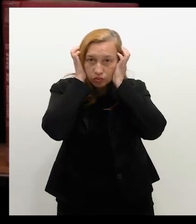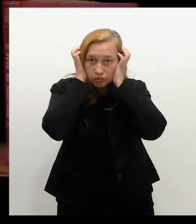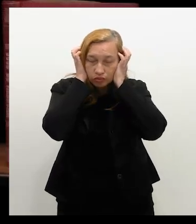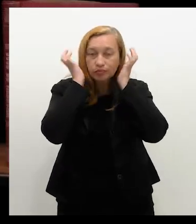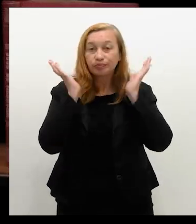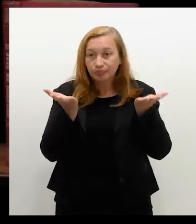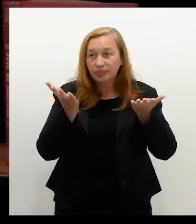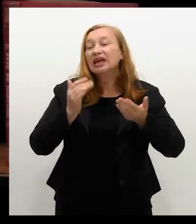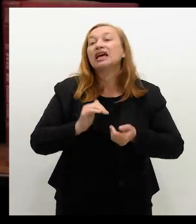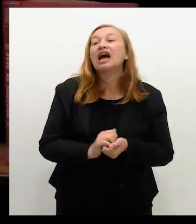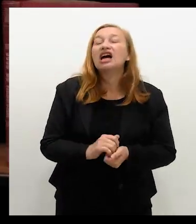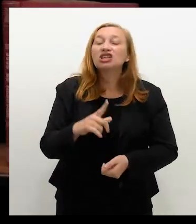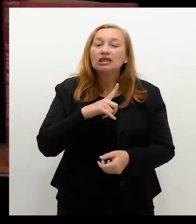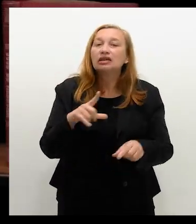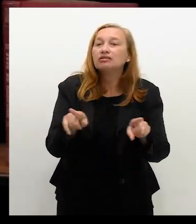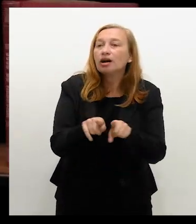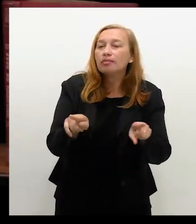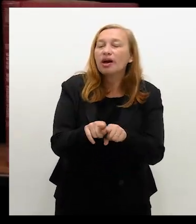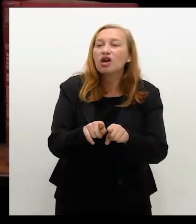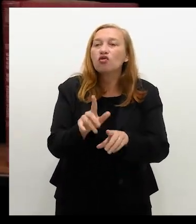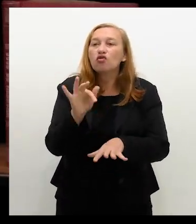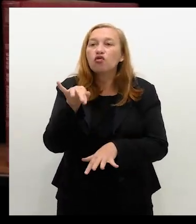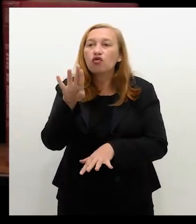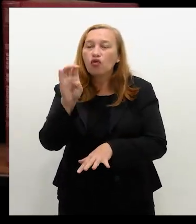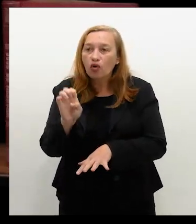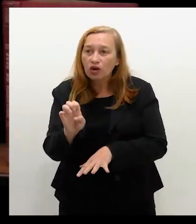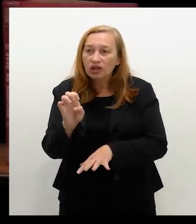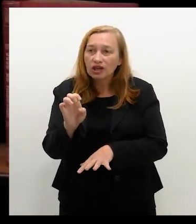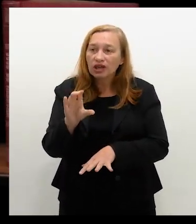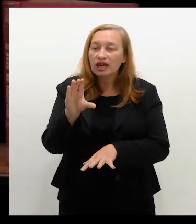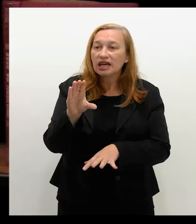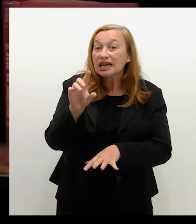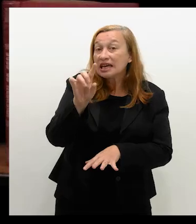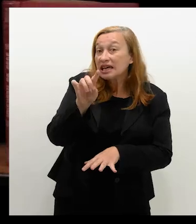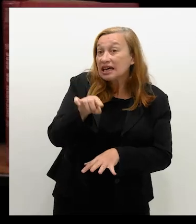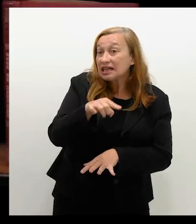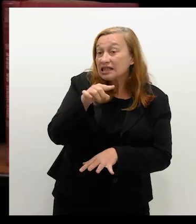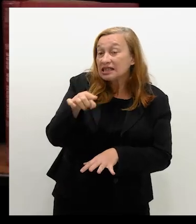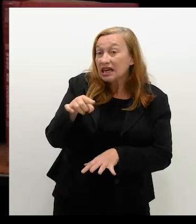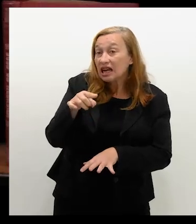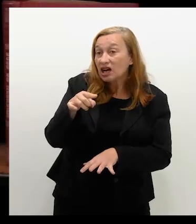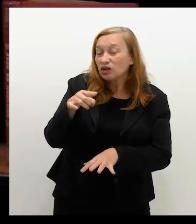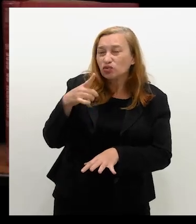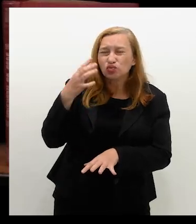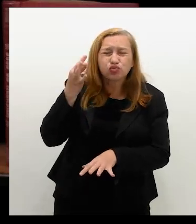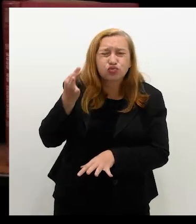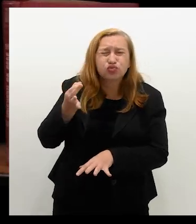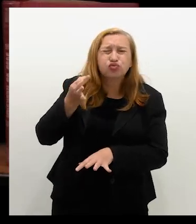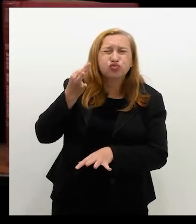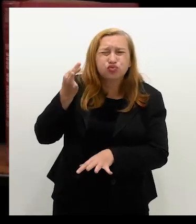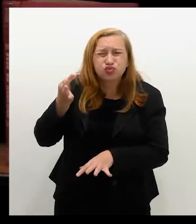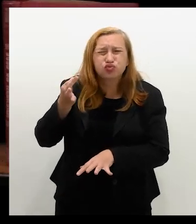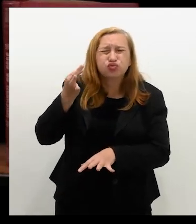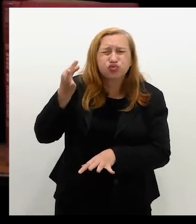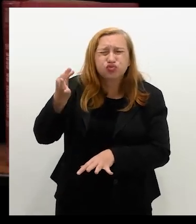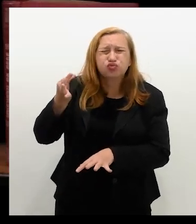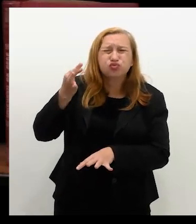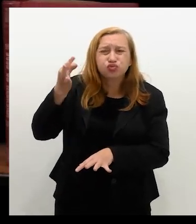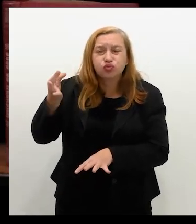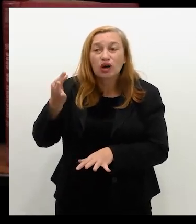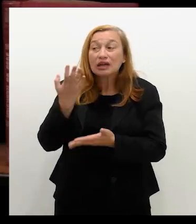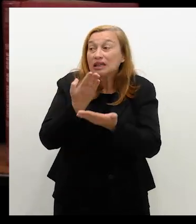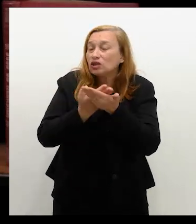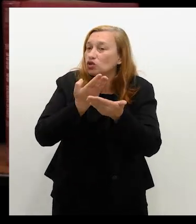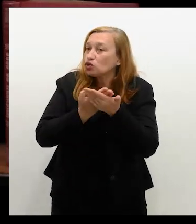né? A gente tem também os fones que tem cancelador de ruído. O cancelador de ruído, ele é uma coisa que está